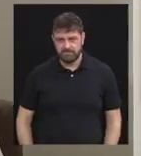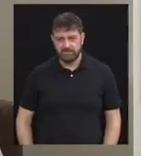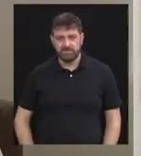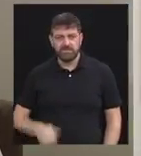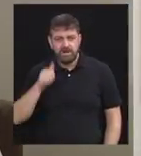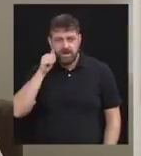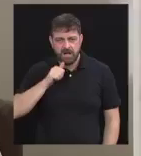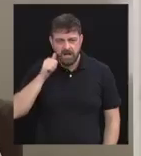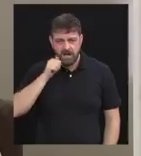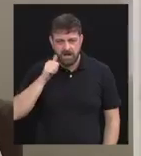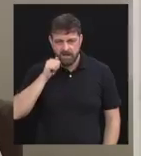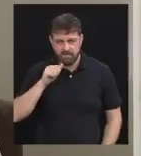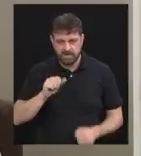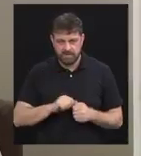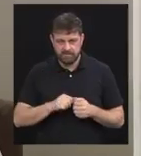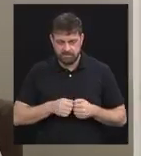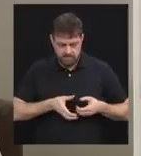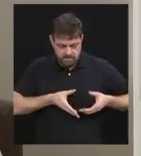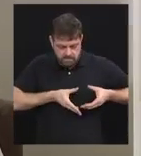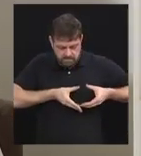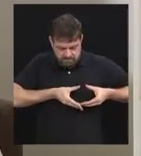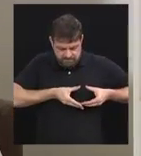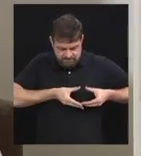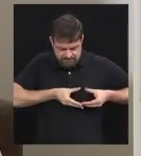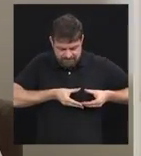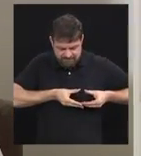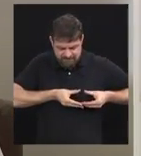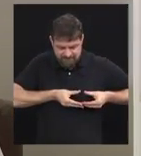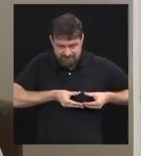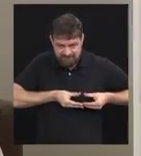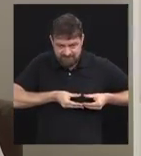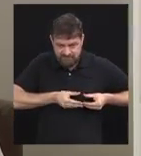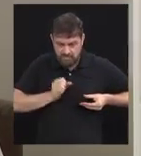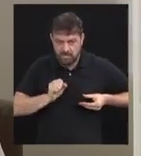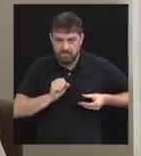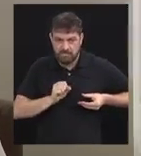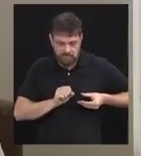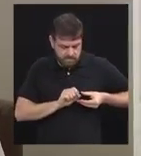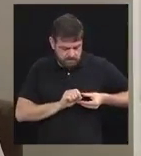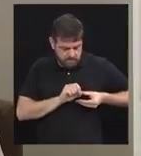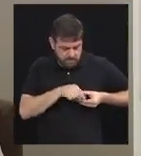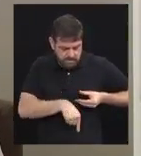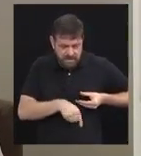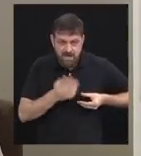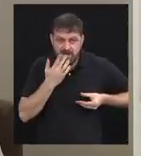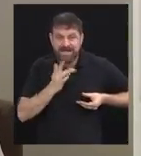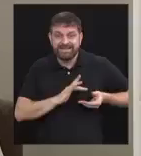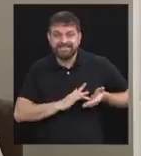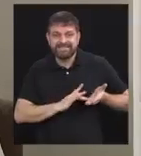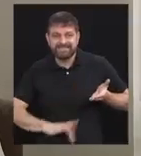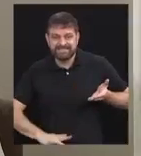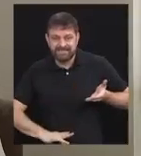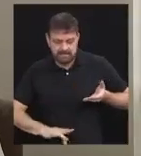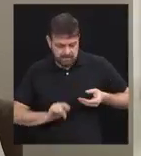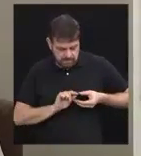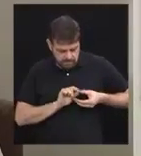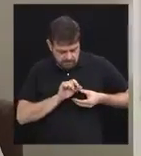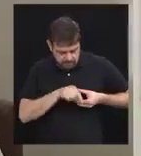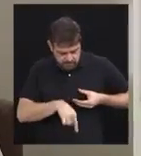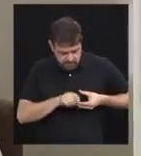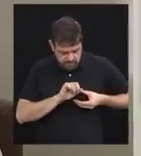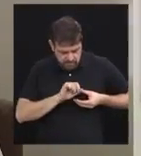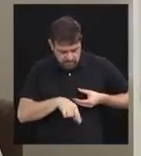Quando a mulher faz uma expressão da mama, isso pode sair umas gotas de sangue e isso